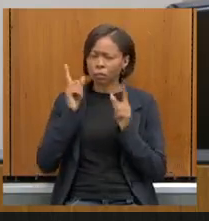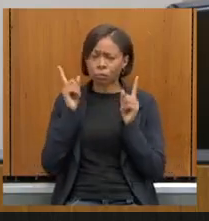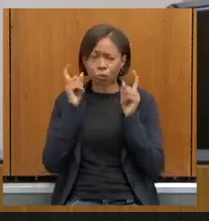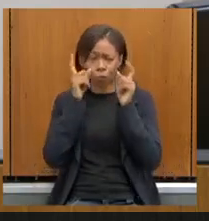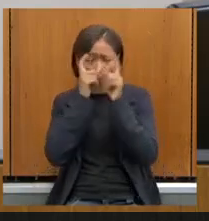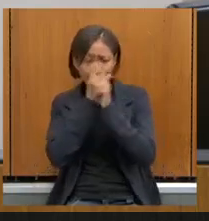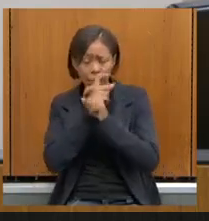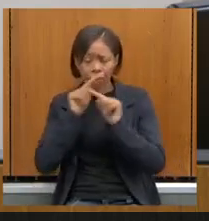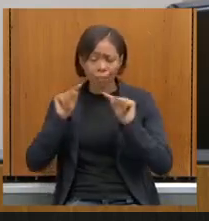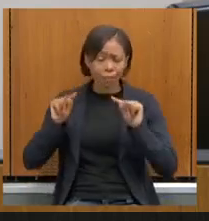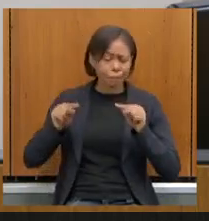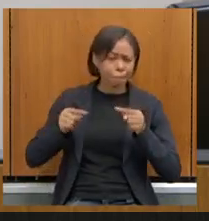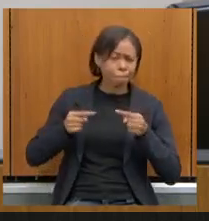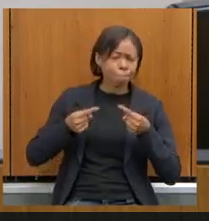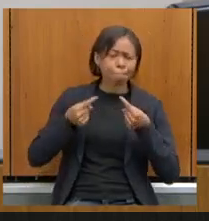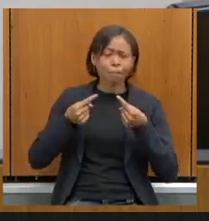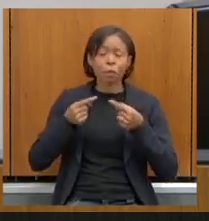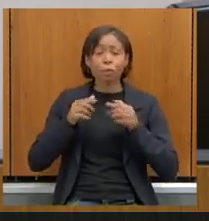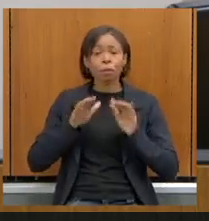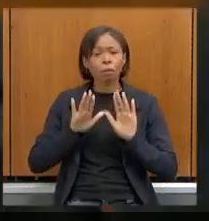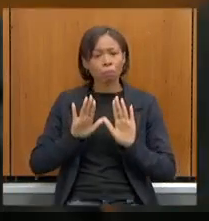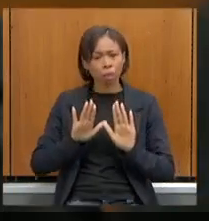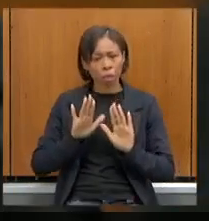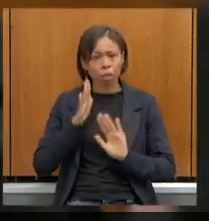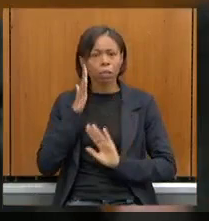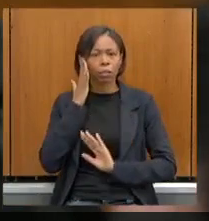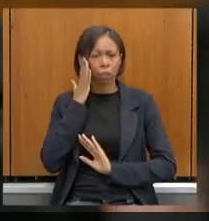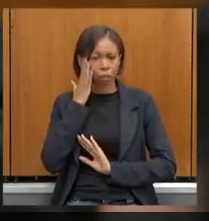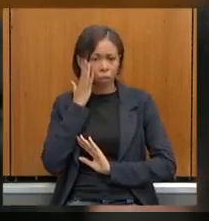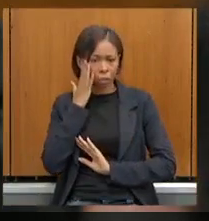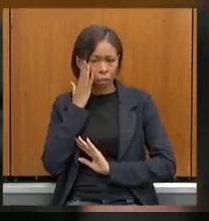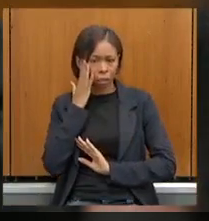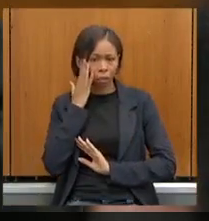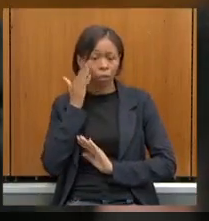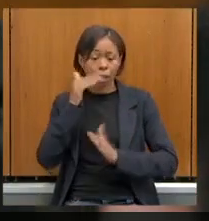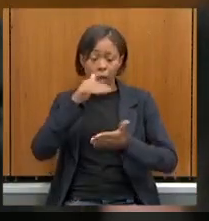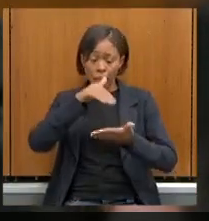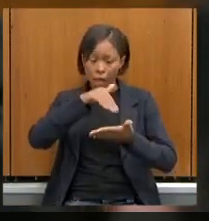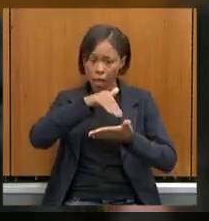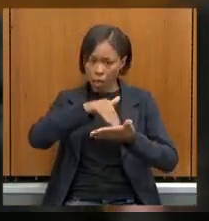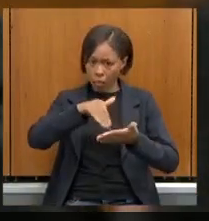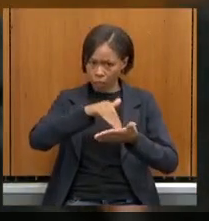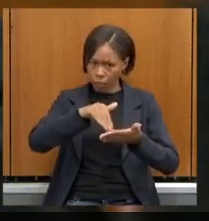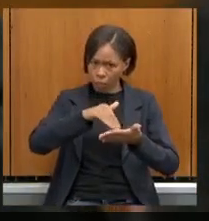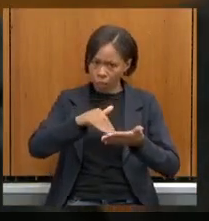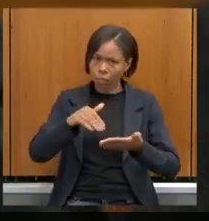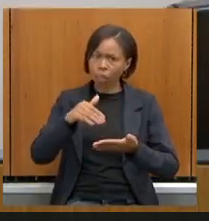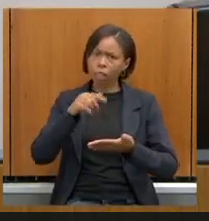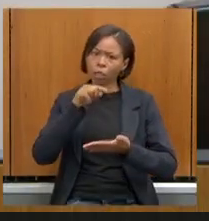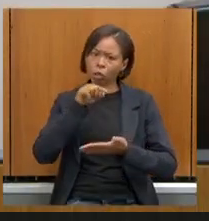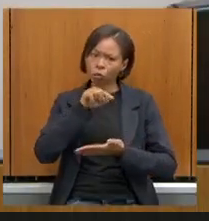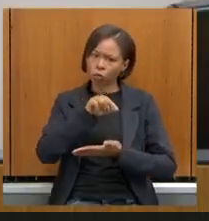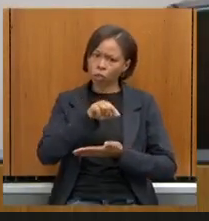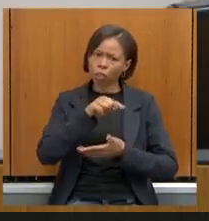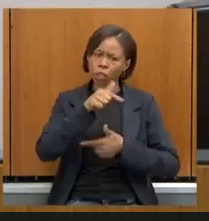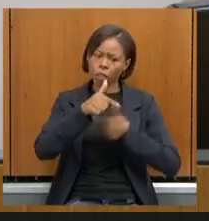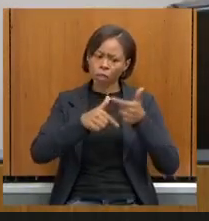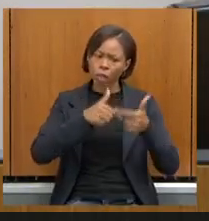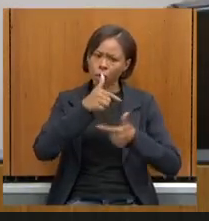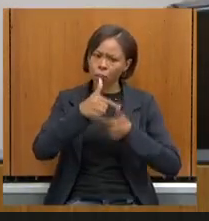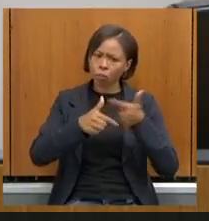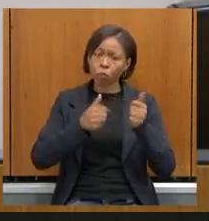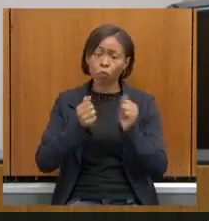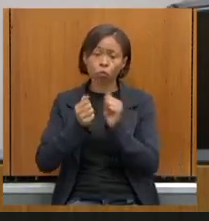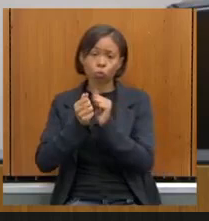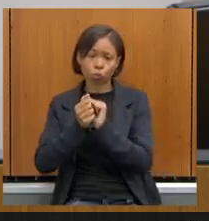outro lado, que a secretaria, o senhor e toda a equipe, têm procurado, juntamente com o governador do Estado,